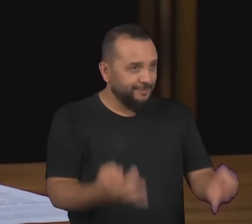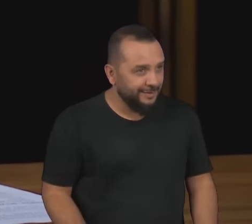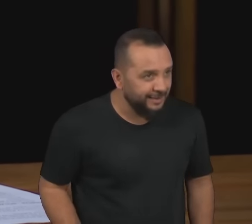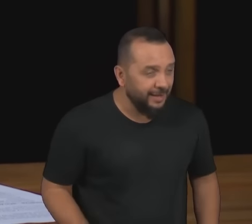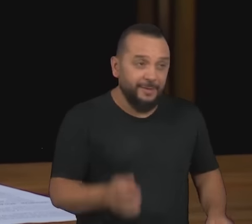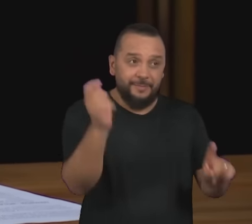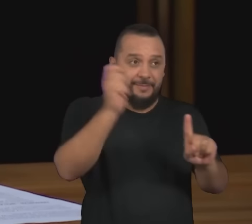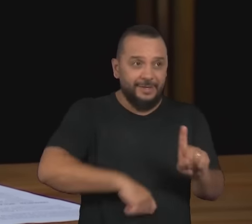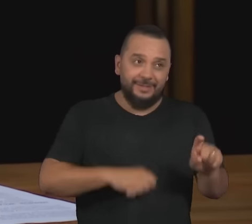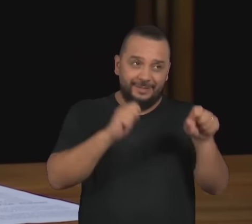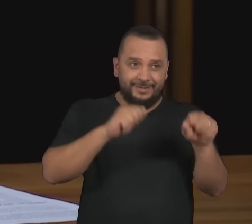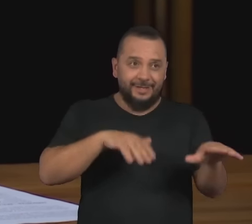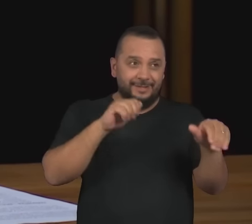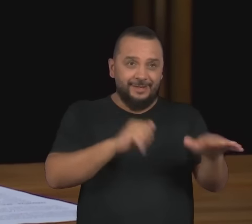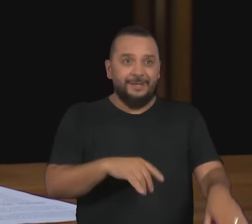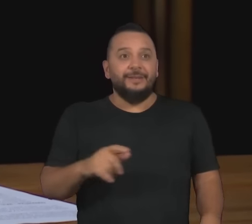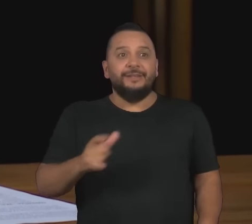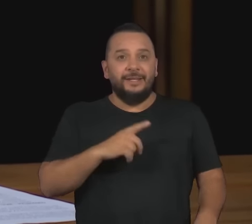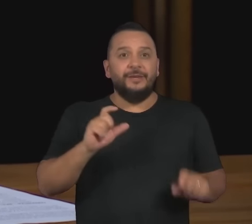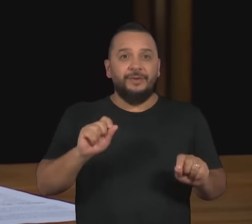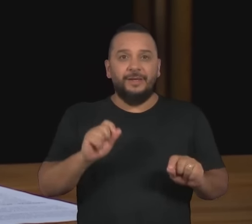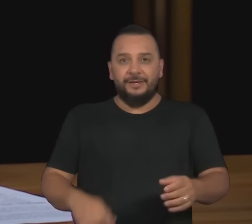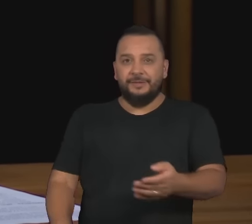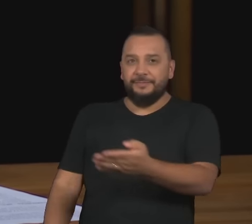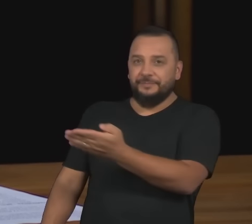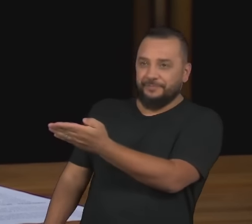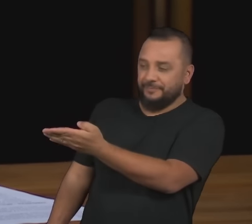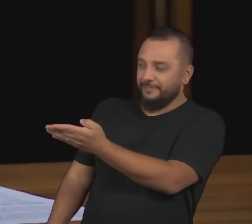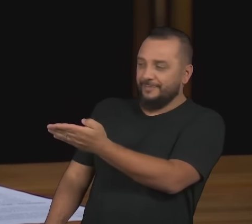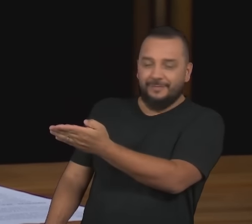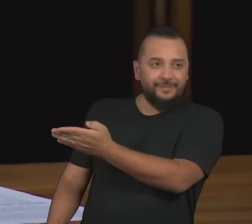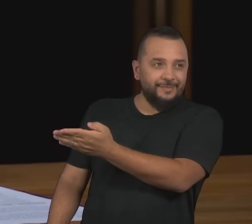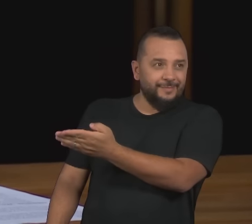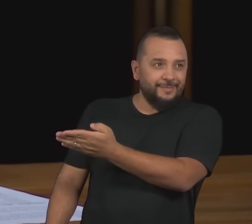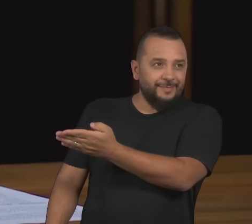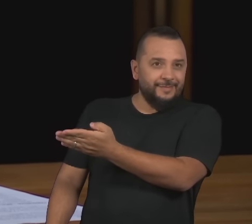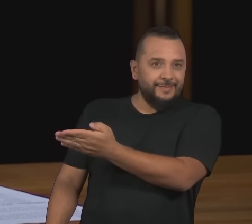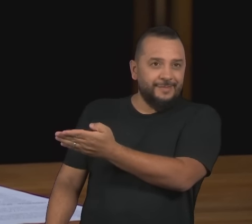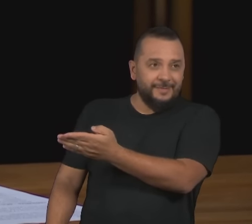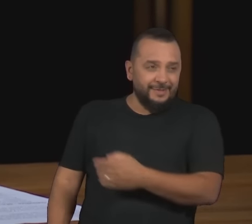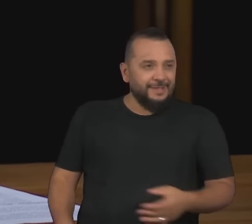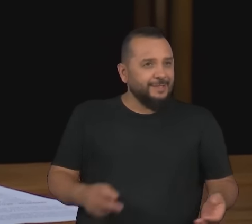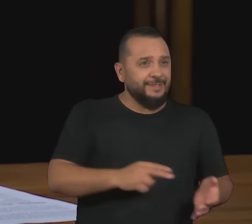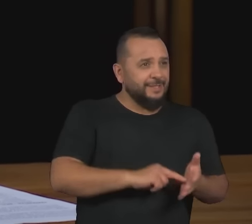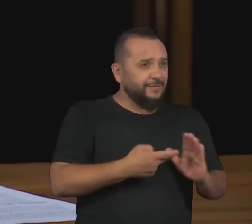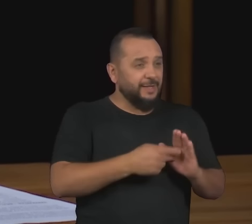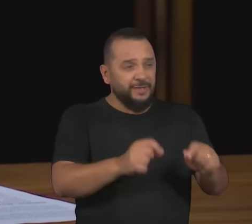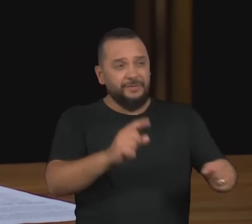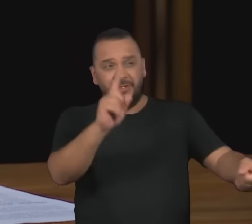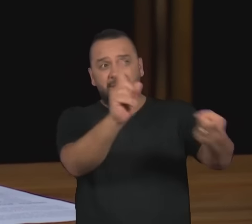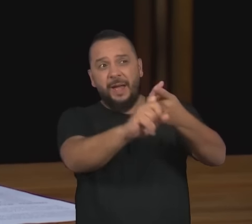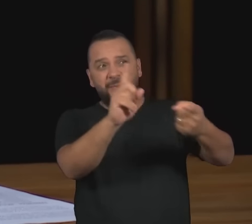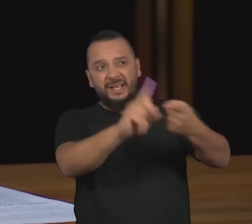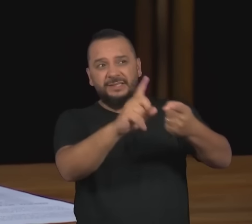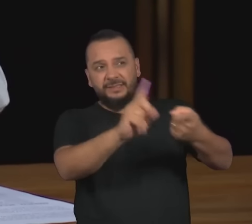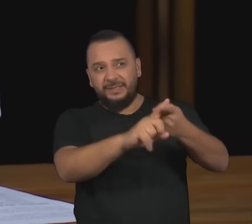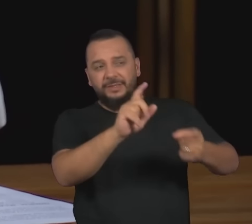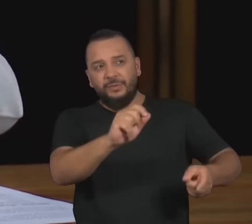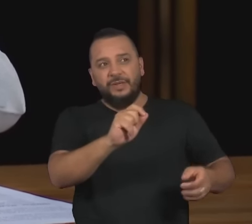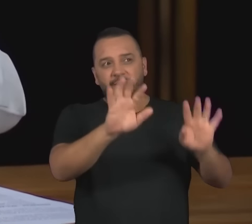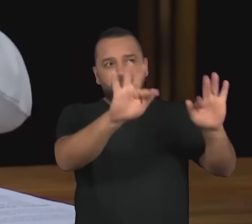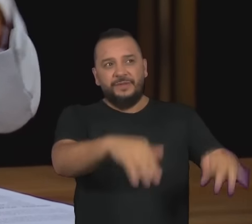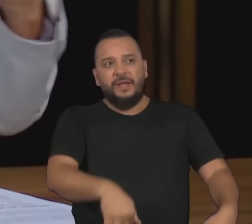chegando Trilogia do Fim. Esse nome aí é você ameaçando uma despedida, você está querendo virar